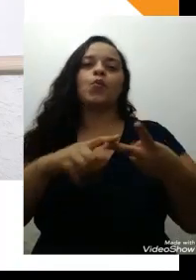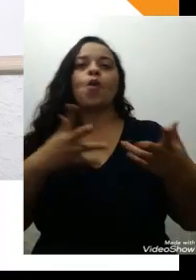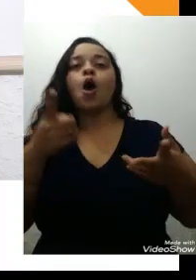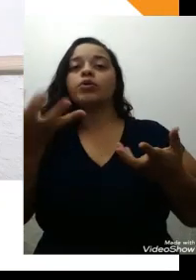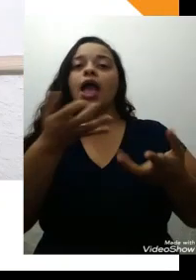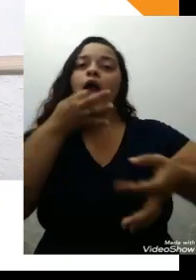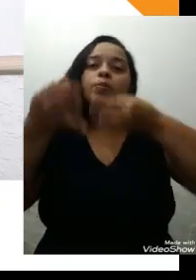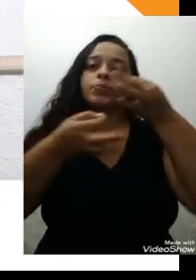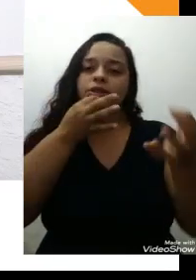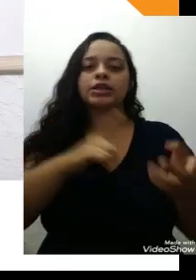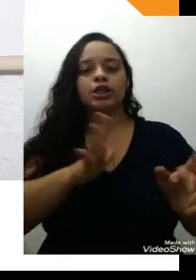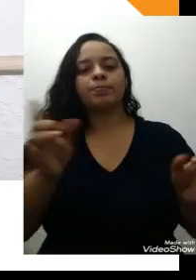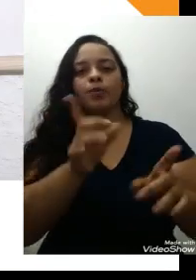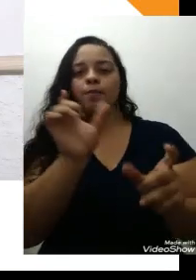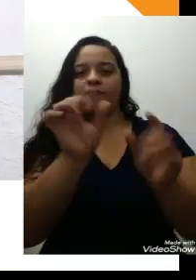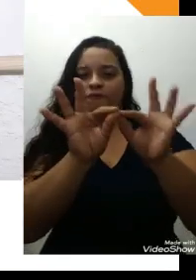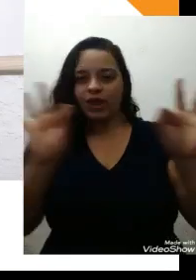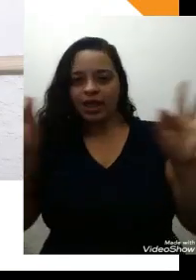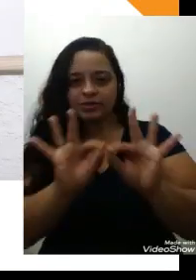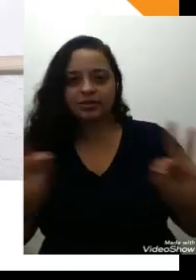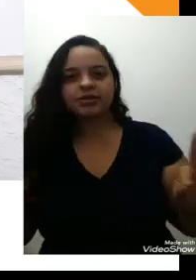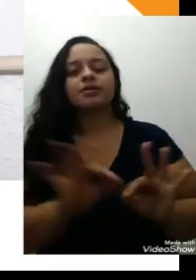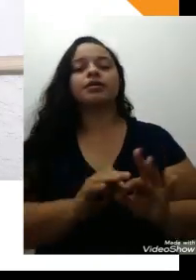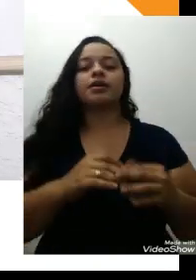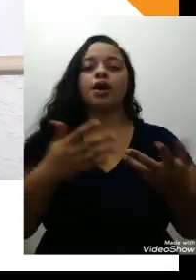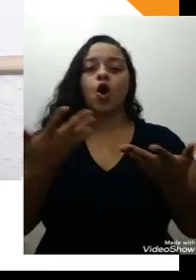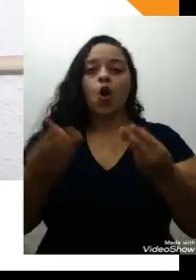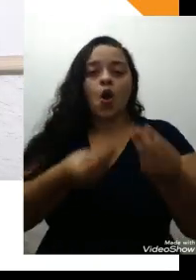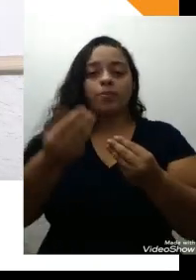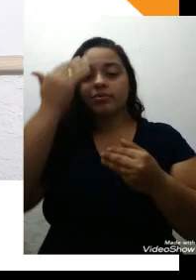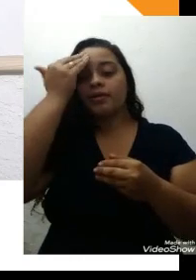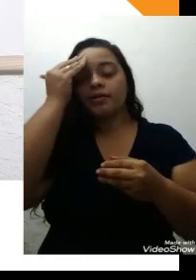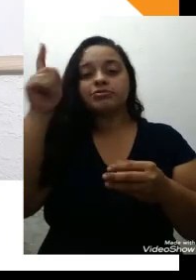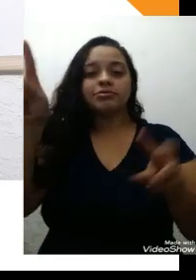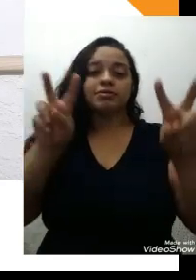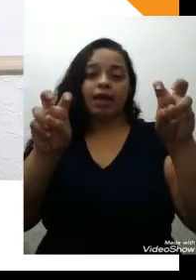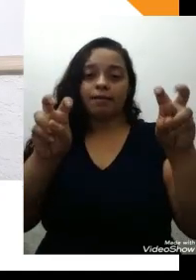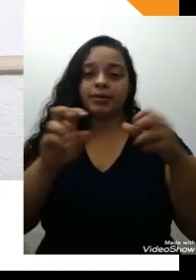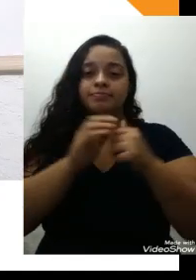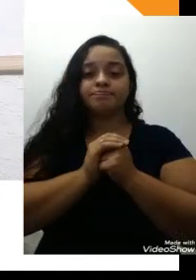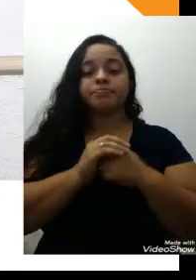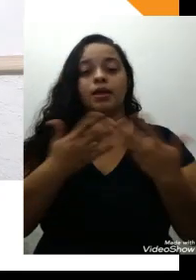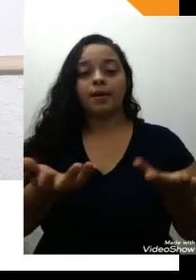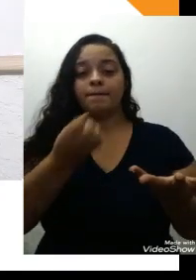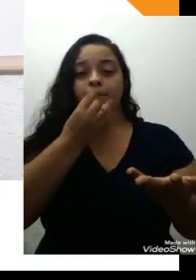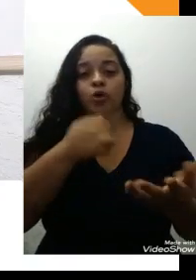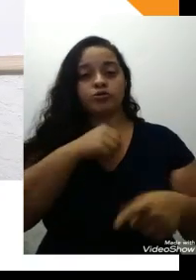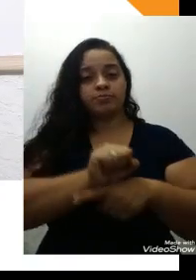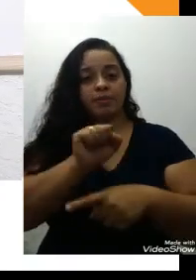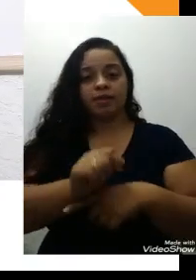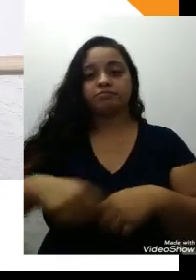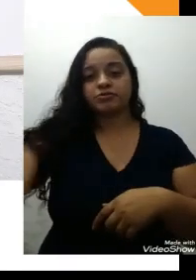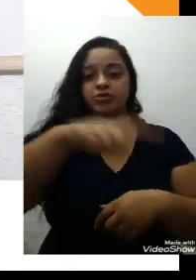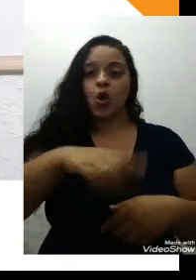os parágrafos de argumentação e como ele entende o tema que foi trazido pela banca. Bom, eu espero